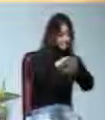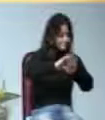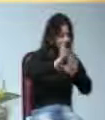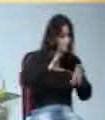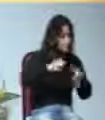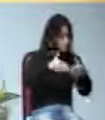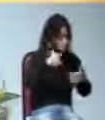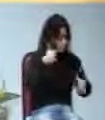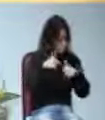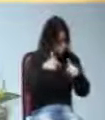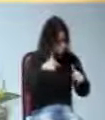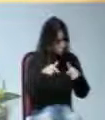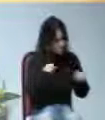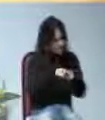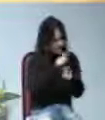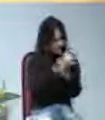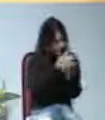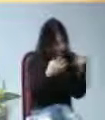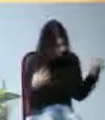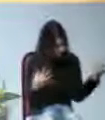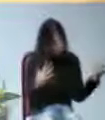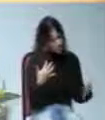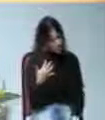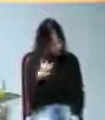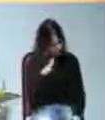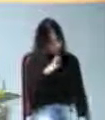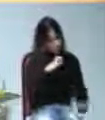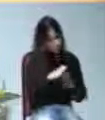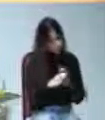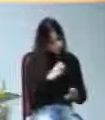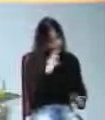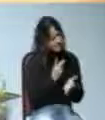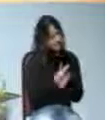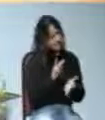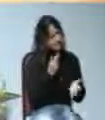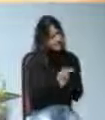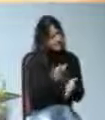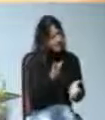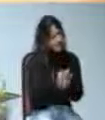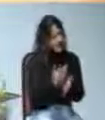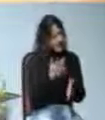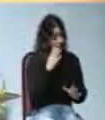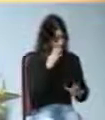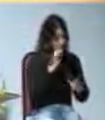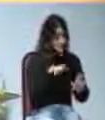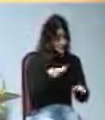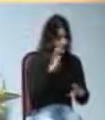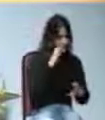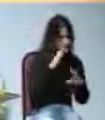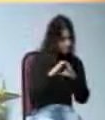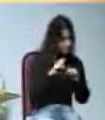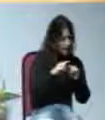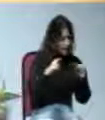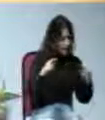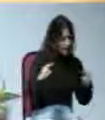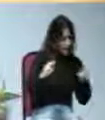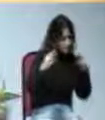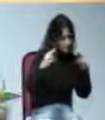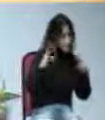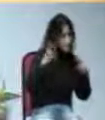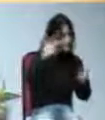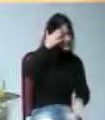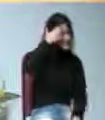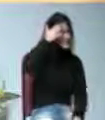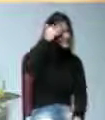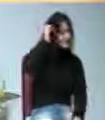né? Uma imensa rede que se comunicava e às vezes nem precisava se comunicar, porque eu não imaginava com o